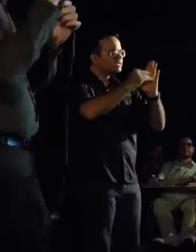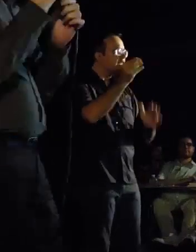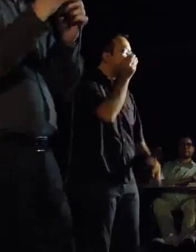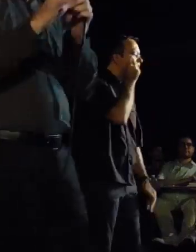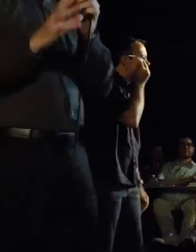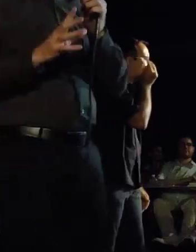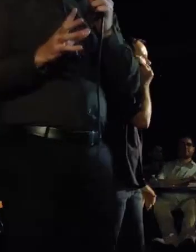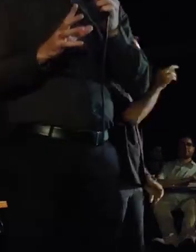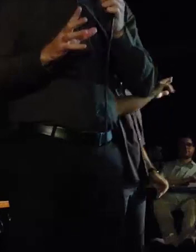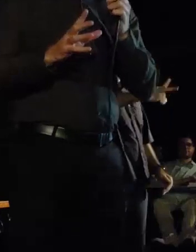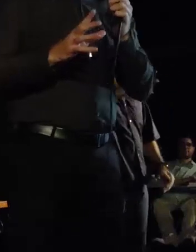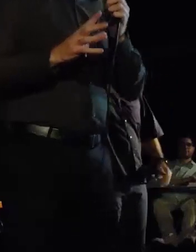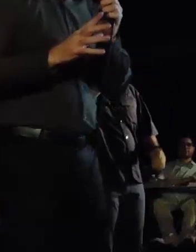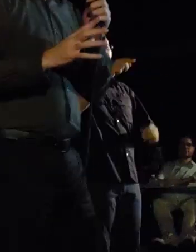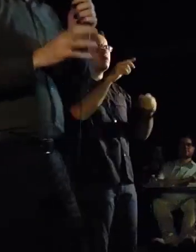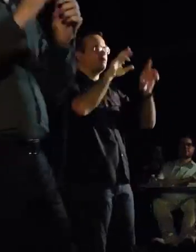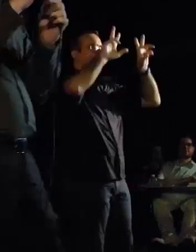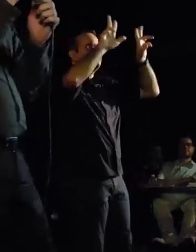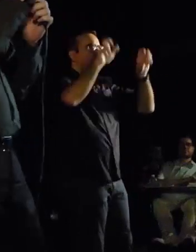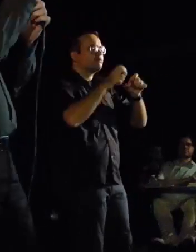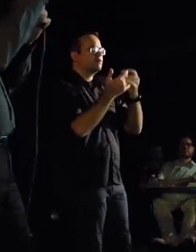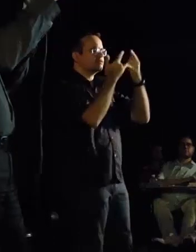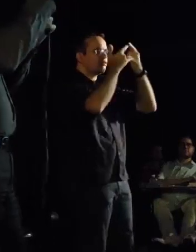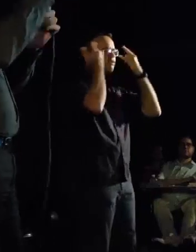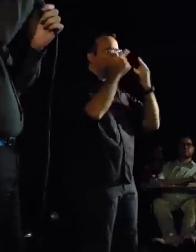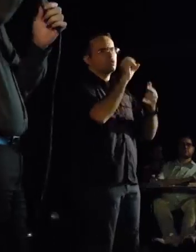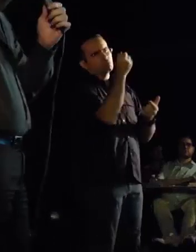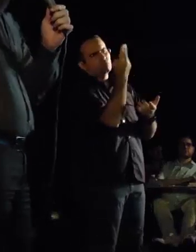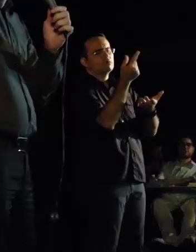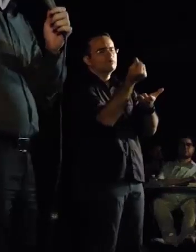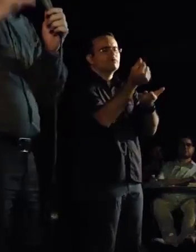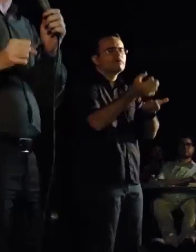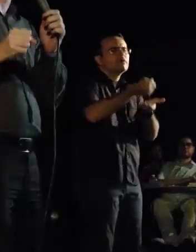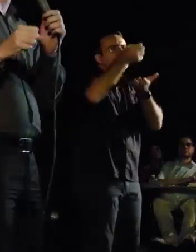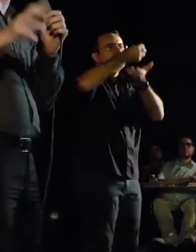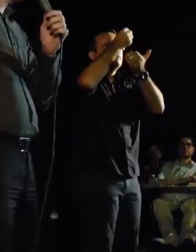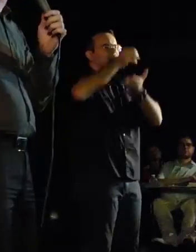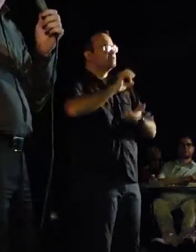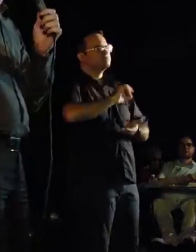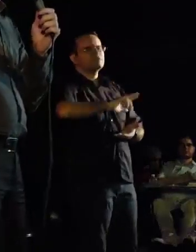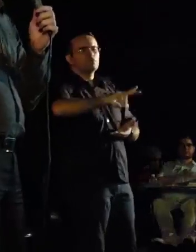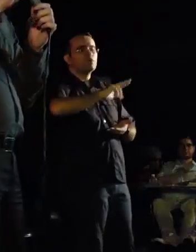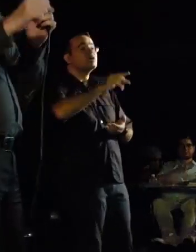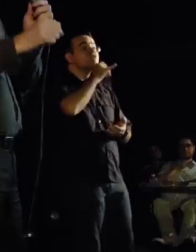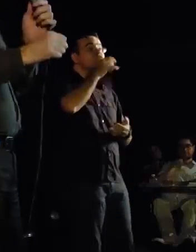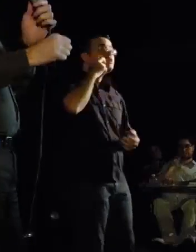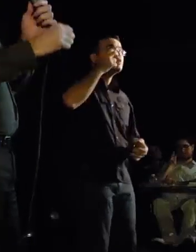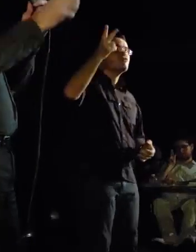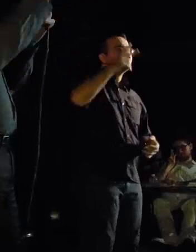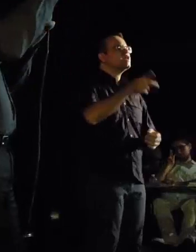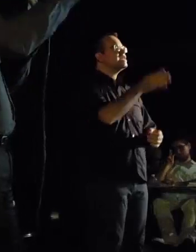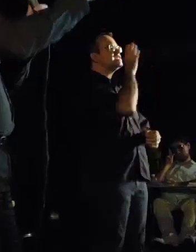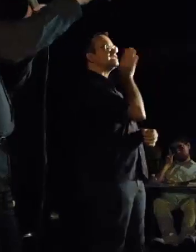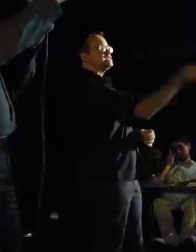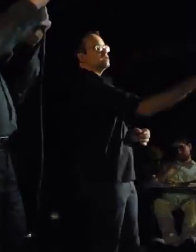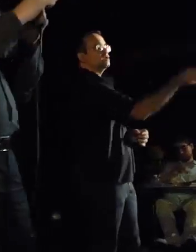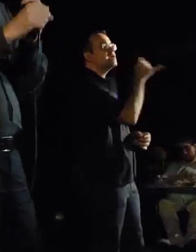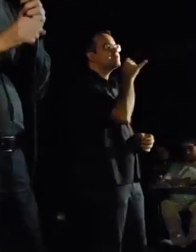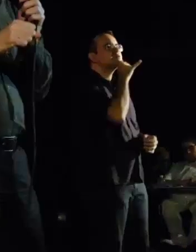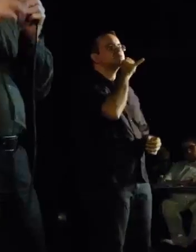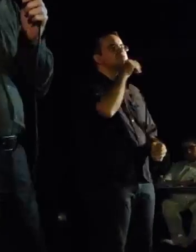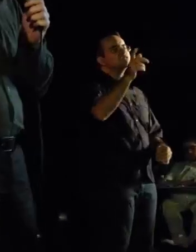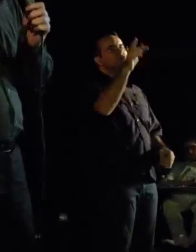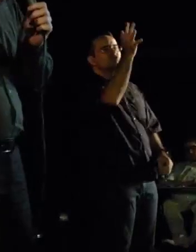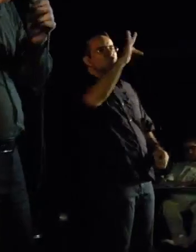da periferia do capitalismo. Vejam o que acontece no centro. Vejam o que acontece na França, vejam o que acontece nos